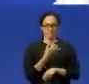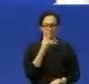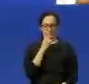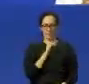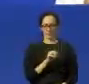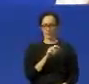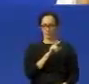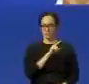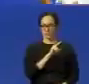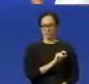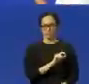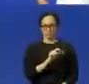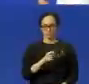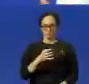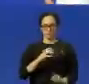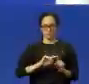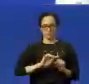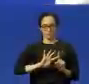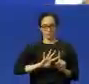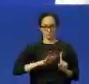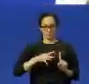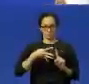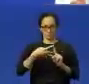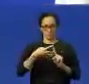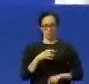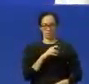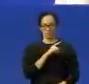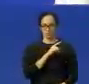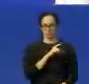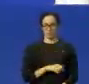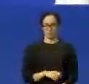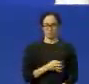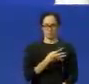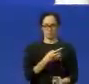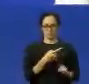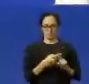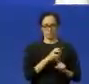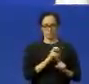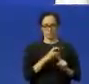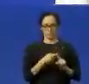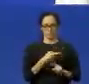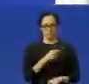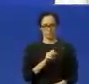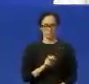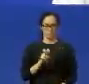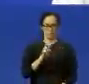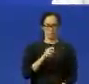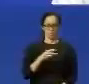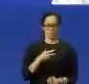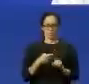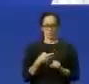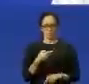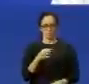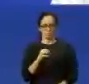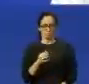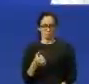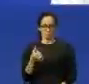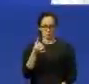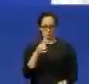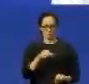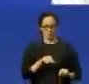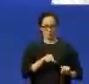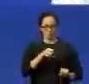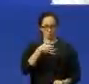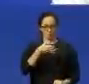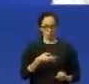é? 4 vezes maior. Então, 4 vezes 5 vezes 10 a quinta, 2 vezes 10 a sexta, alternativa certa E.